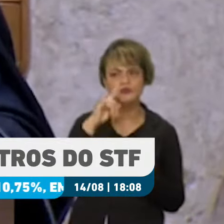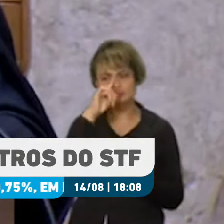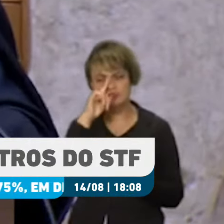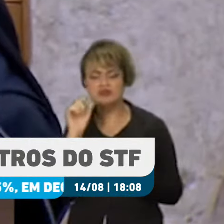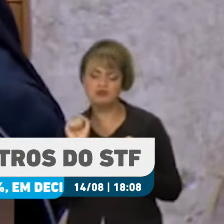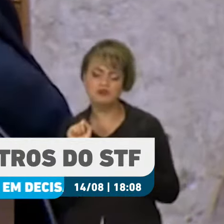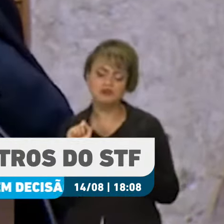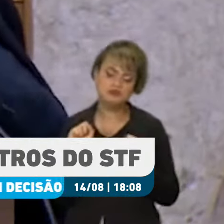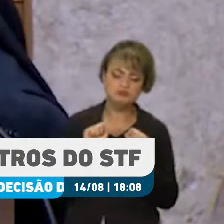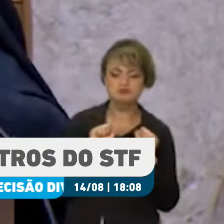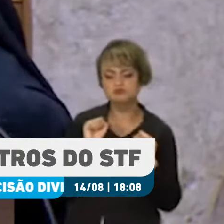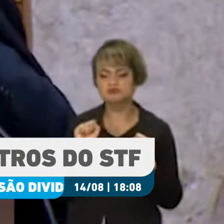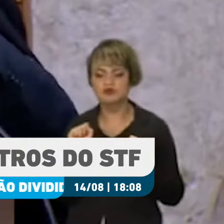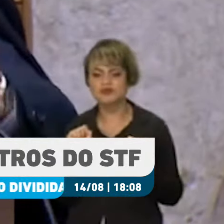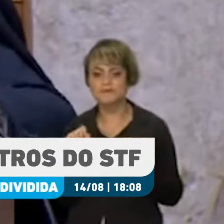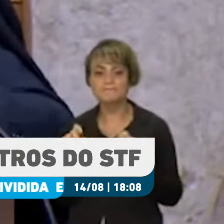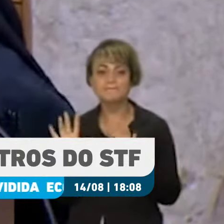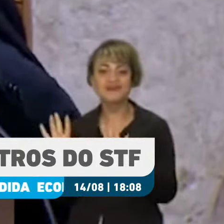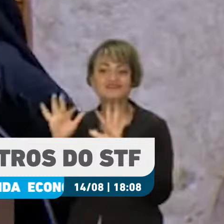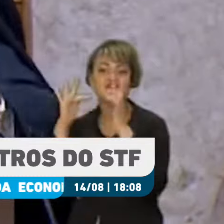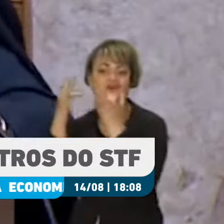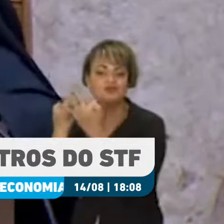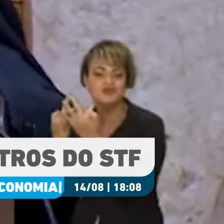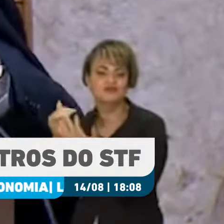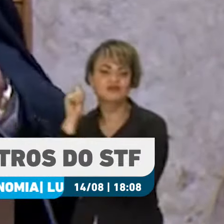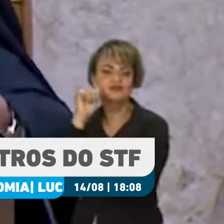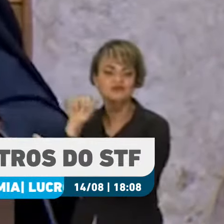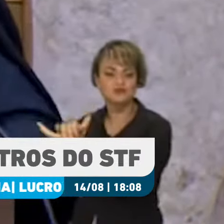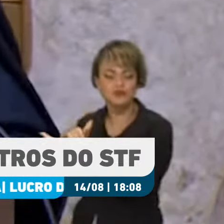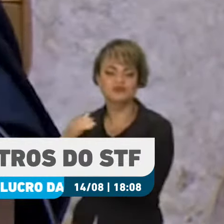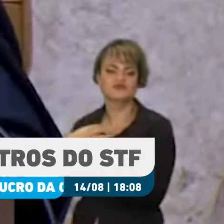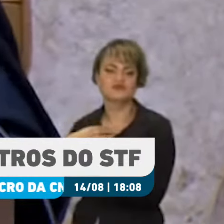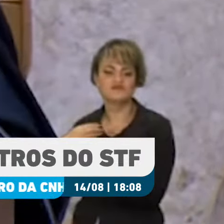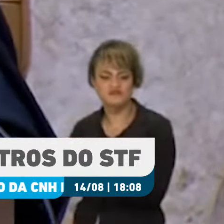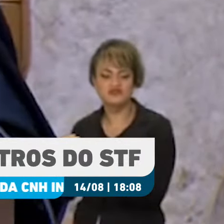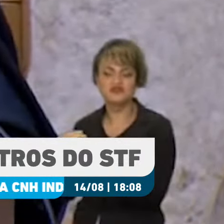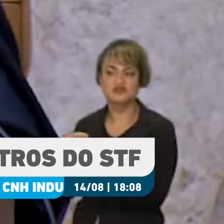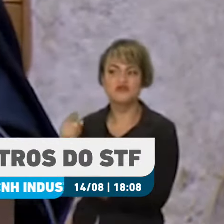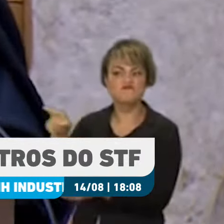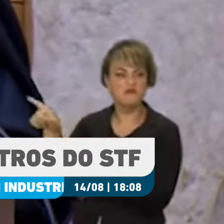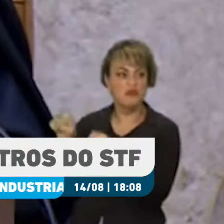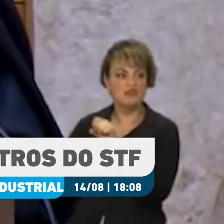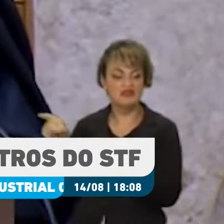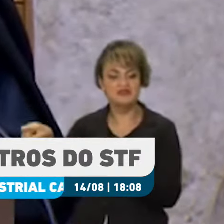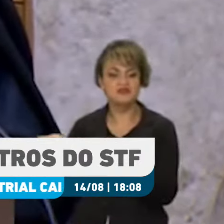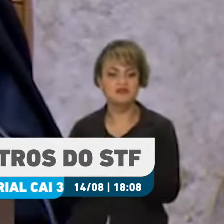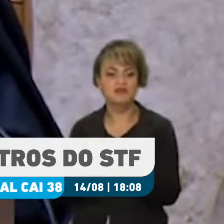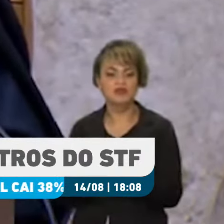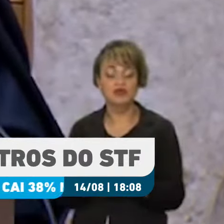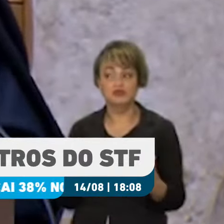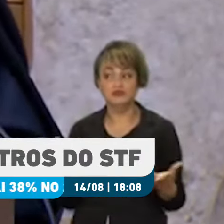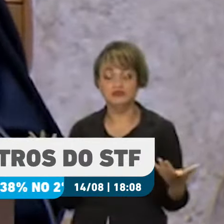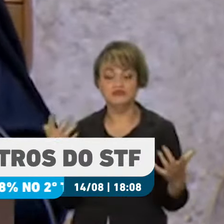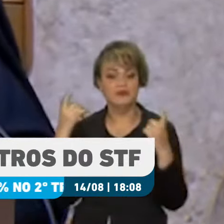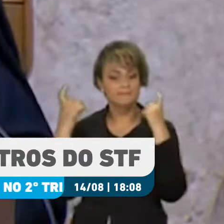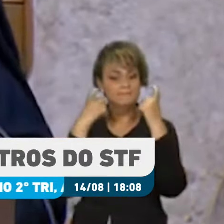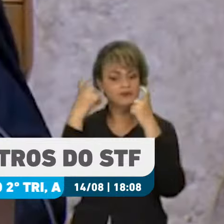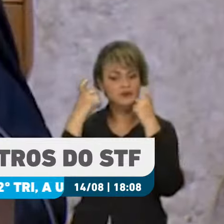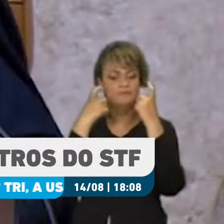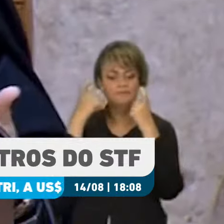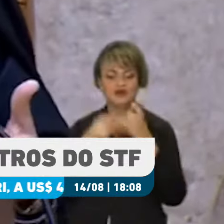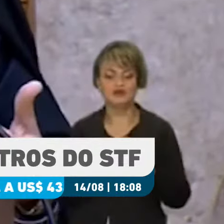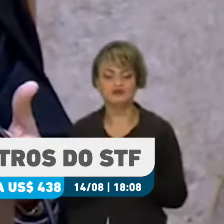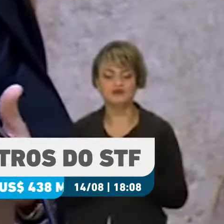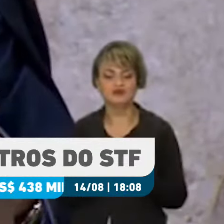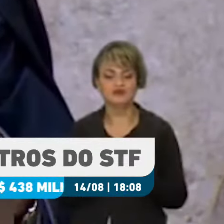o risco para a família para para os filhos as ameaças de modo que ninguém imagina a